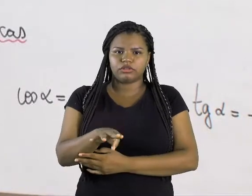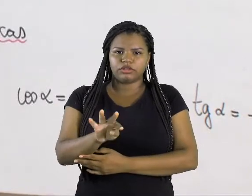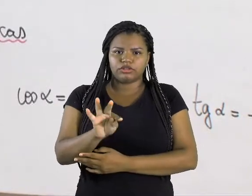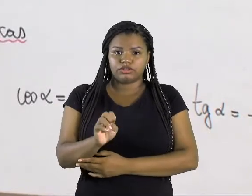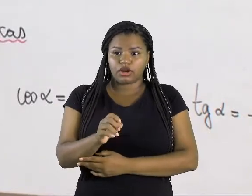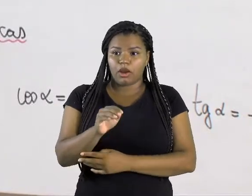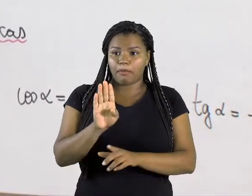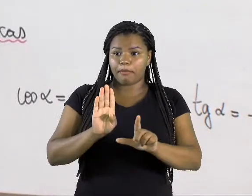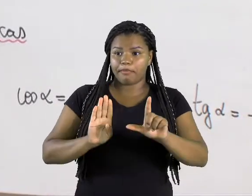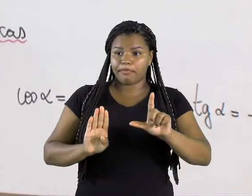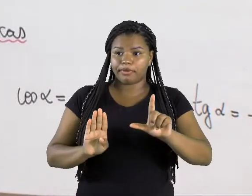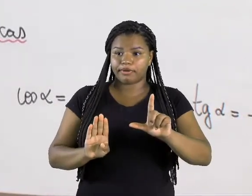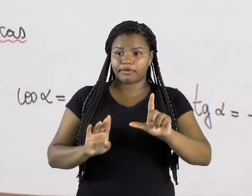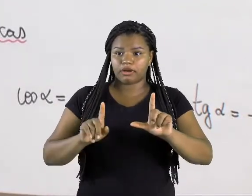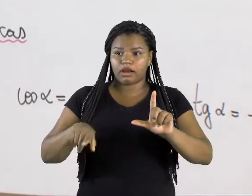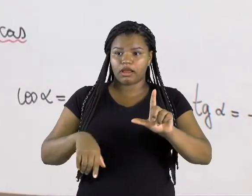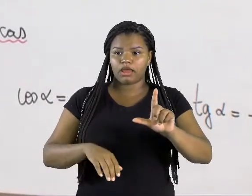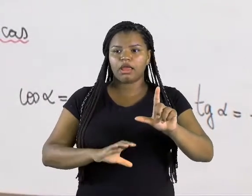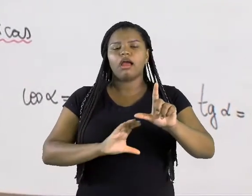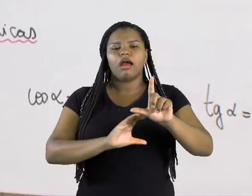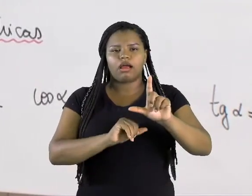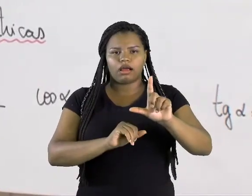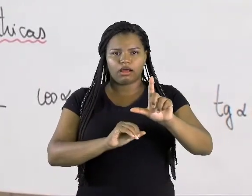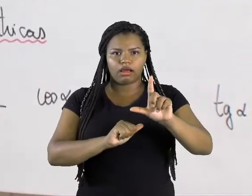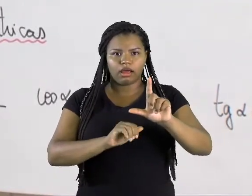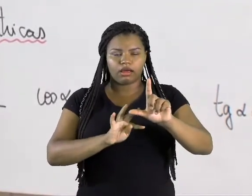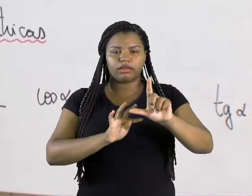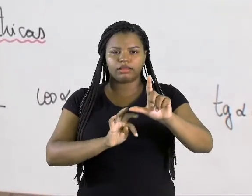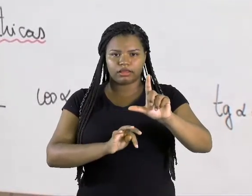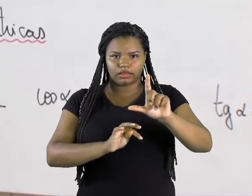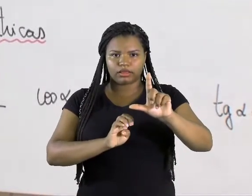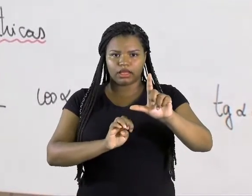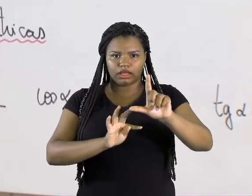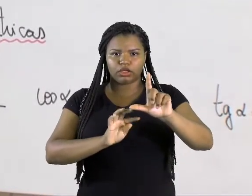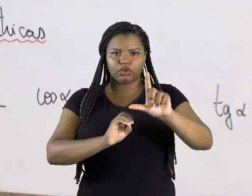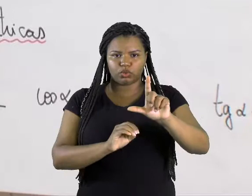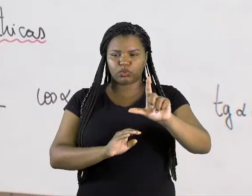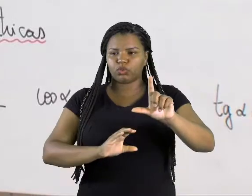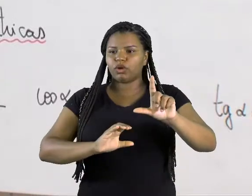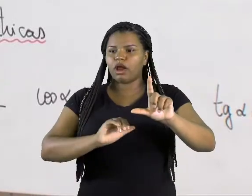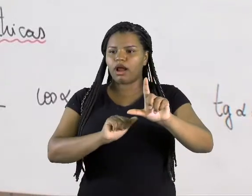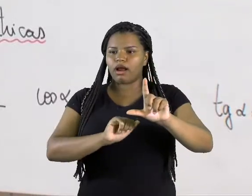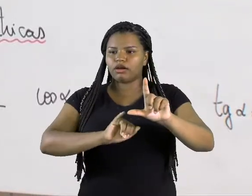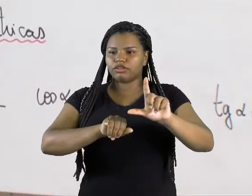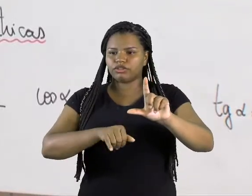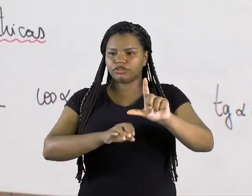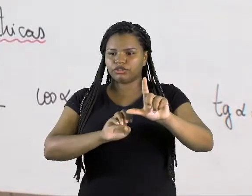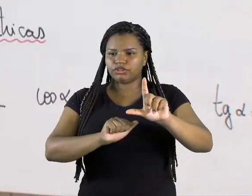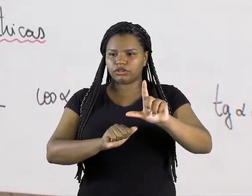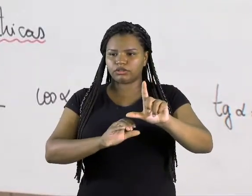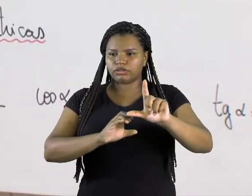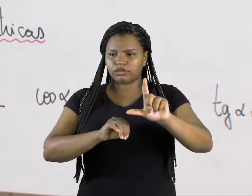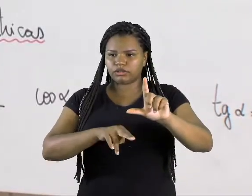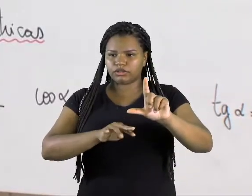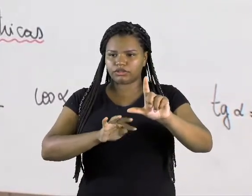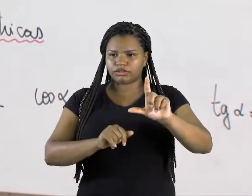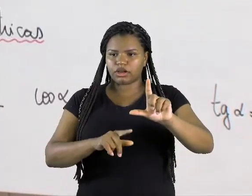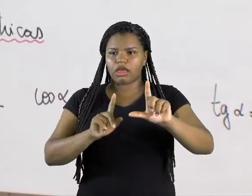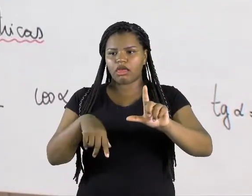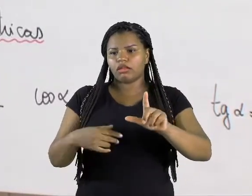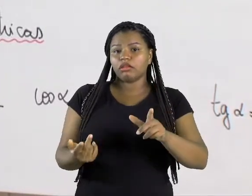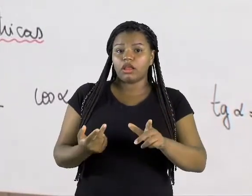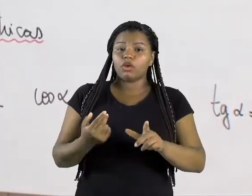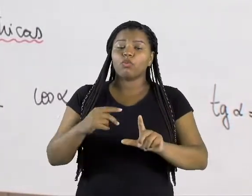Então ele vai receber o nome de cateto adjacente. A palavra adjacente quer dizer que tem um lado em comum, tranquilo?